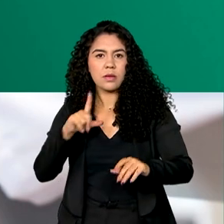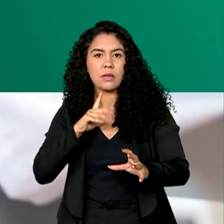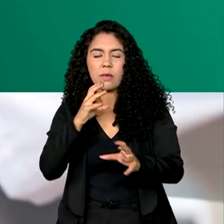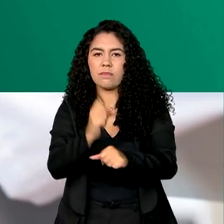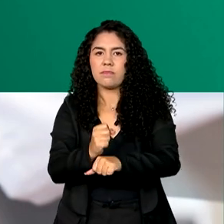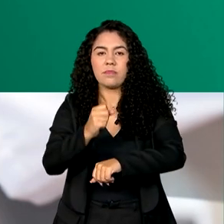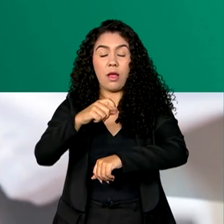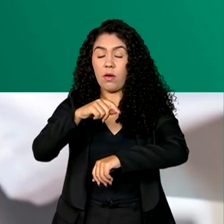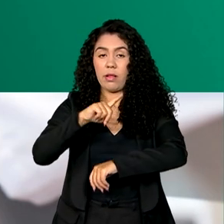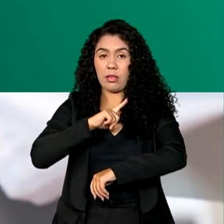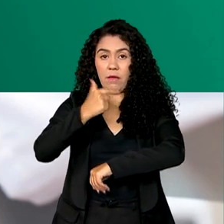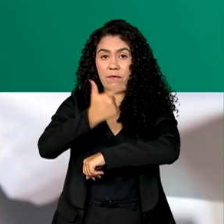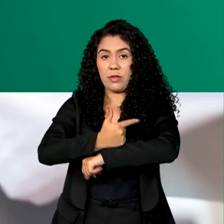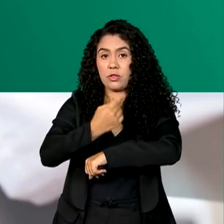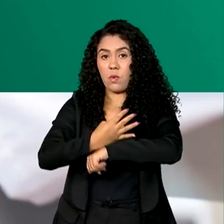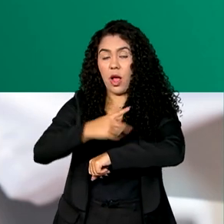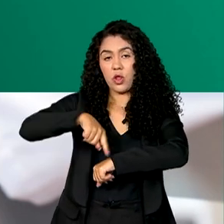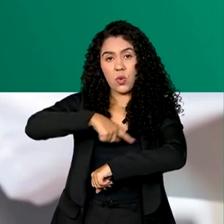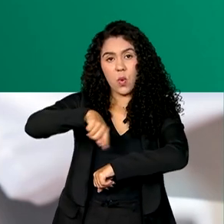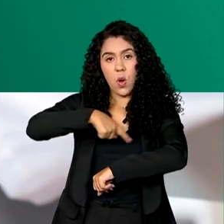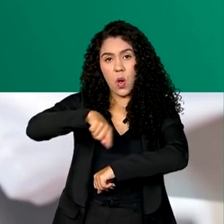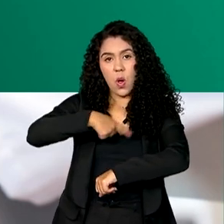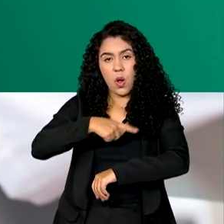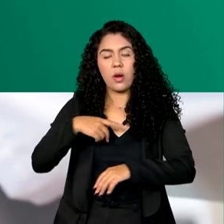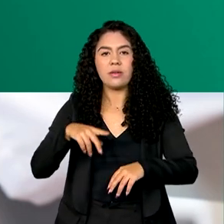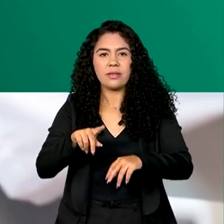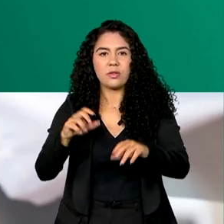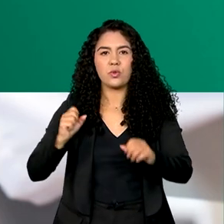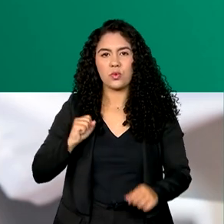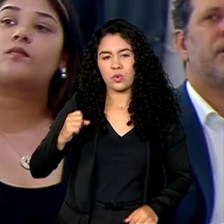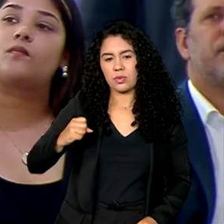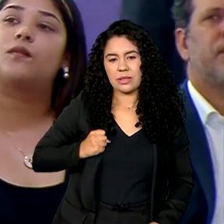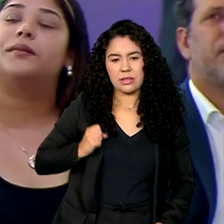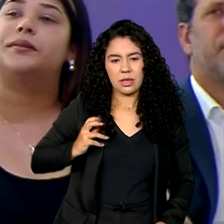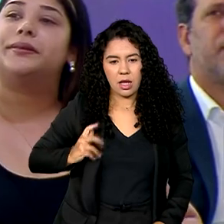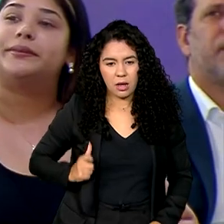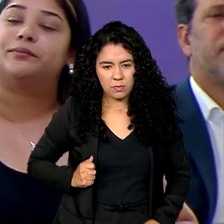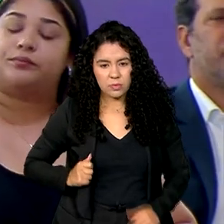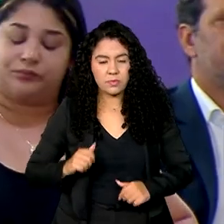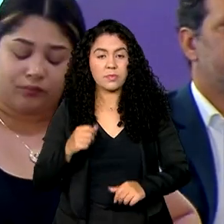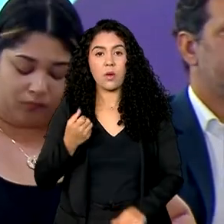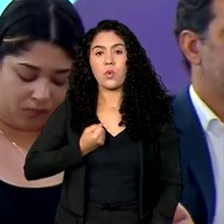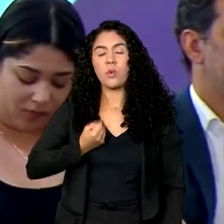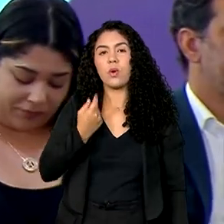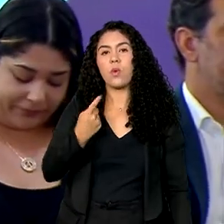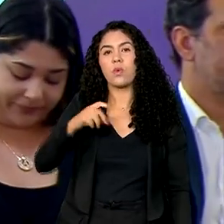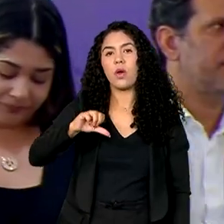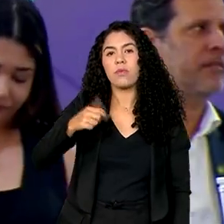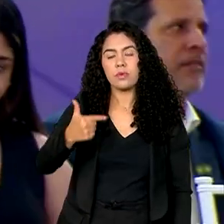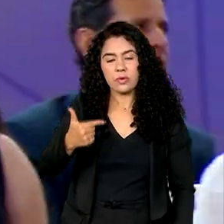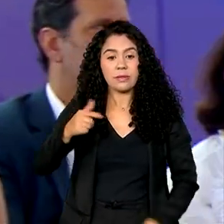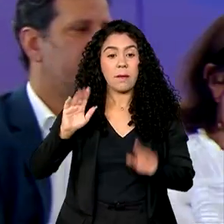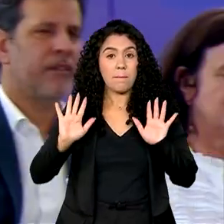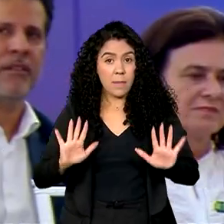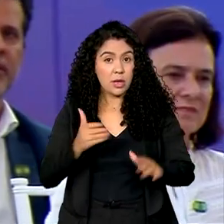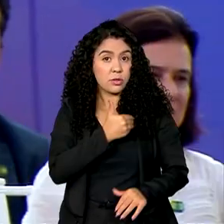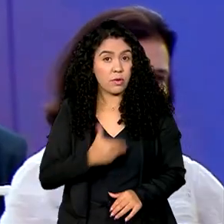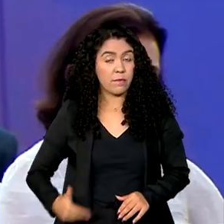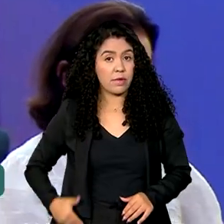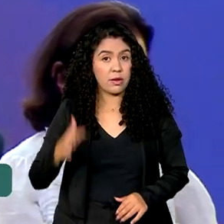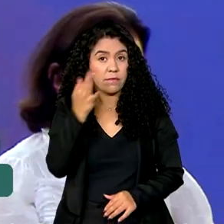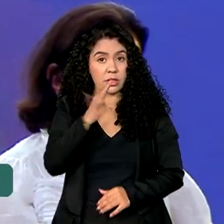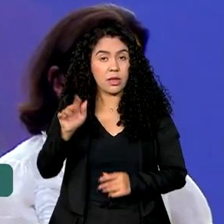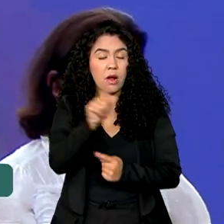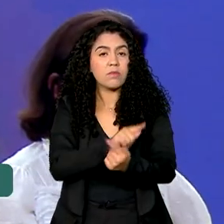24 horas por meio do SAMU 192. Segundo o governo federal, a meta é reduzir